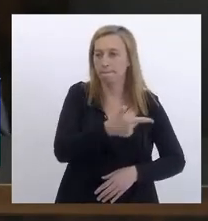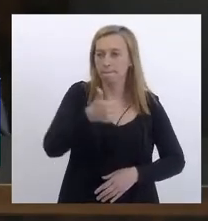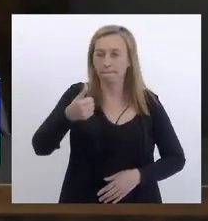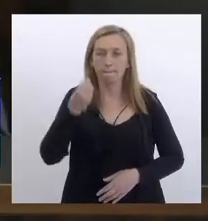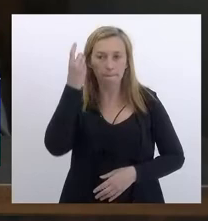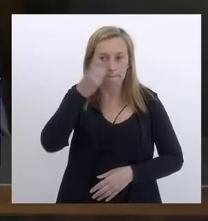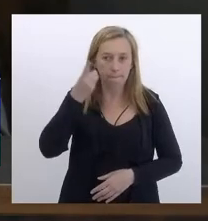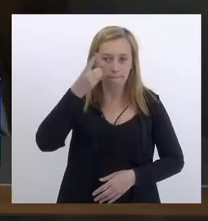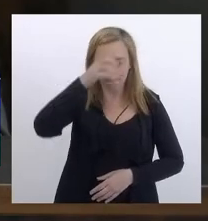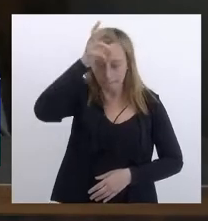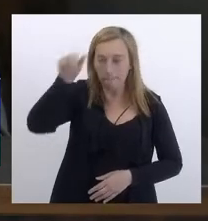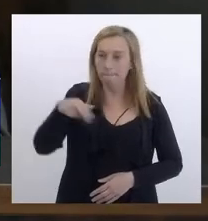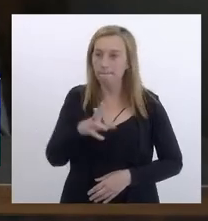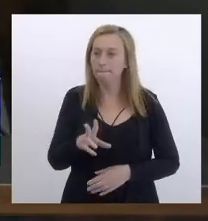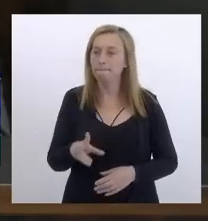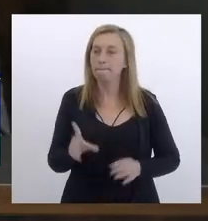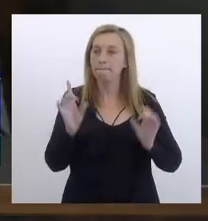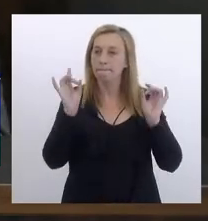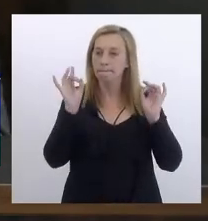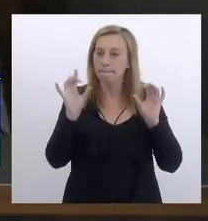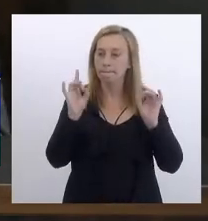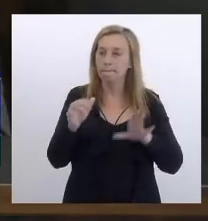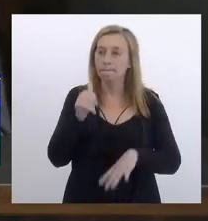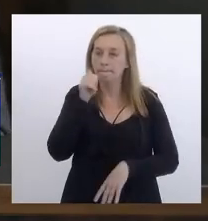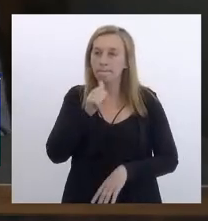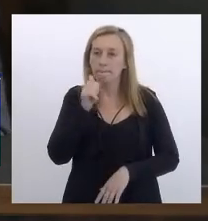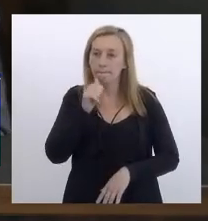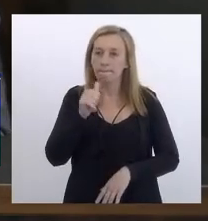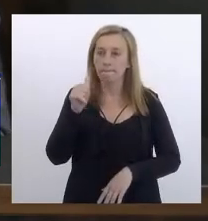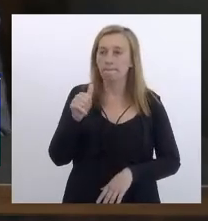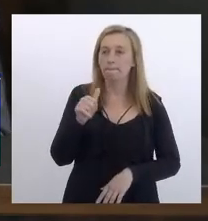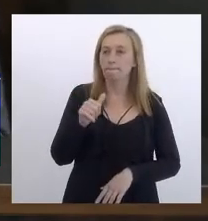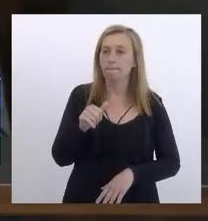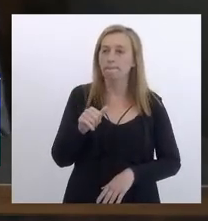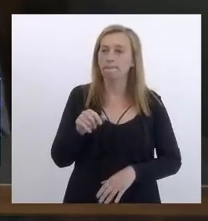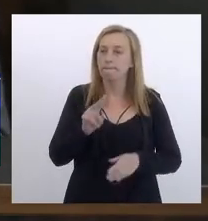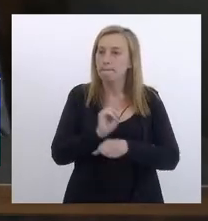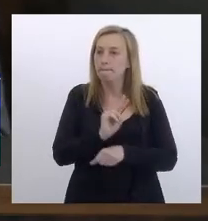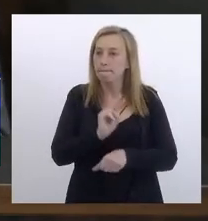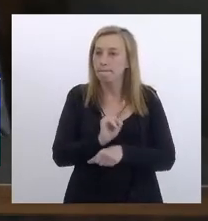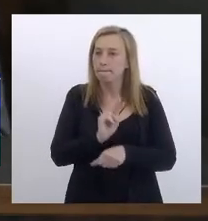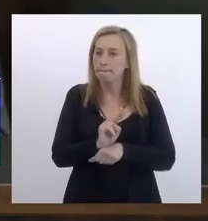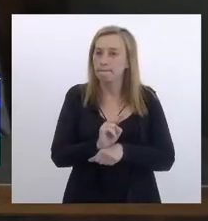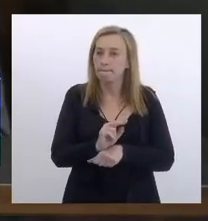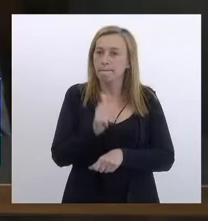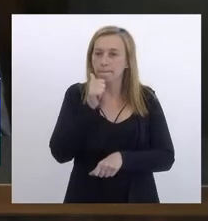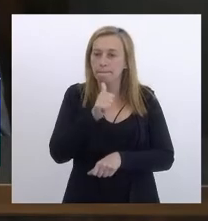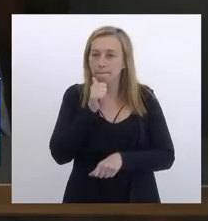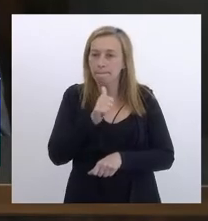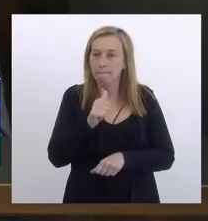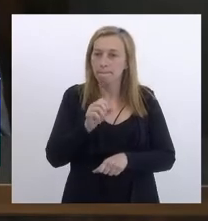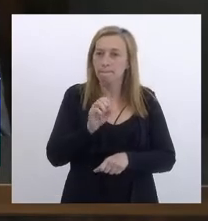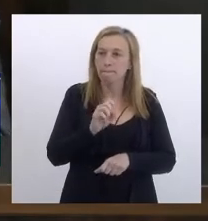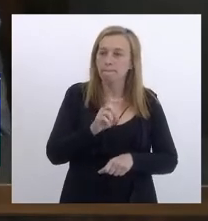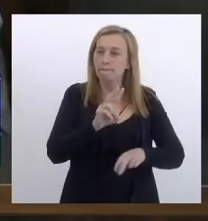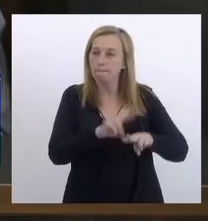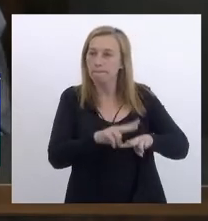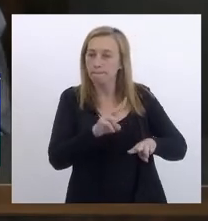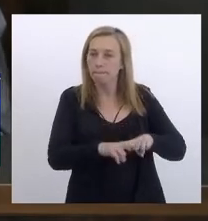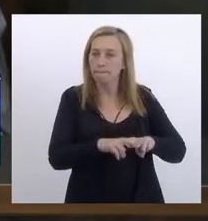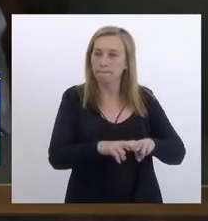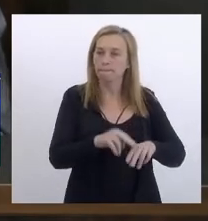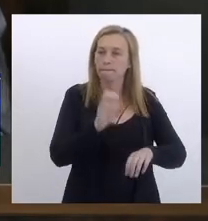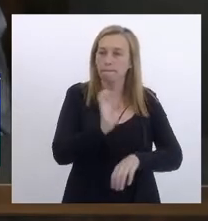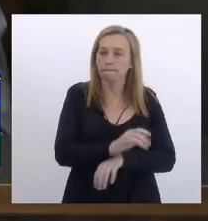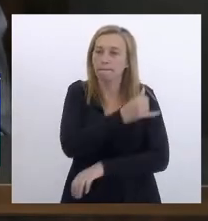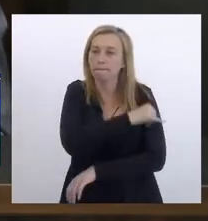dispõe sobre a exclusividade de pessoal do sexo feminino no exercício da vigilância e custódia das meninas nas unidades socioeducativas do Estado do Rio de Janeiro. Pendente